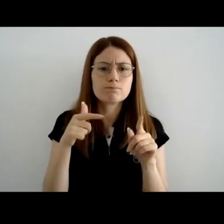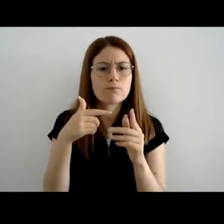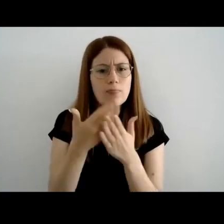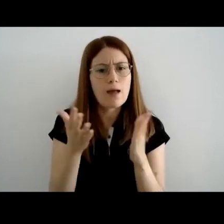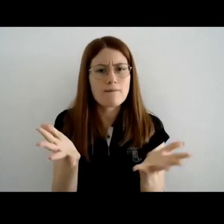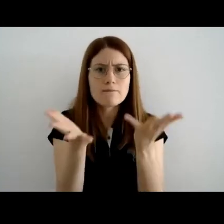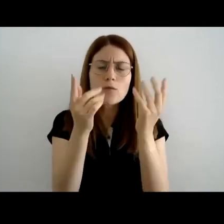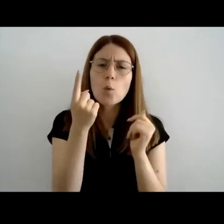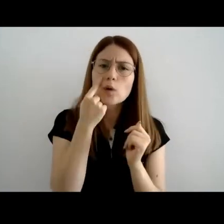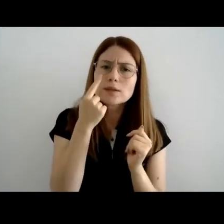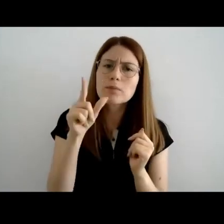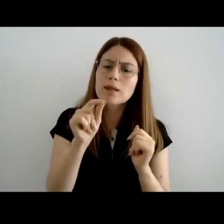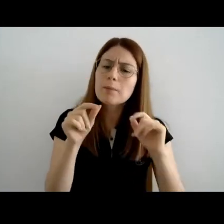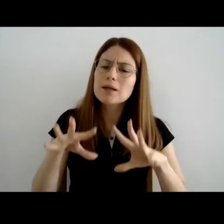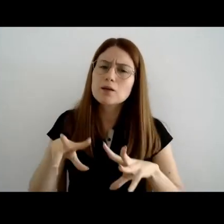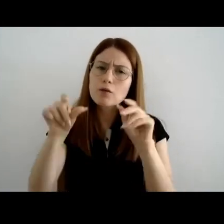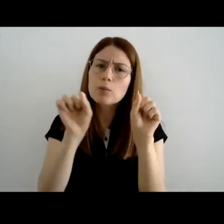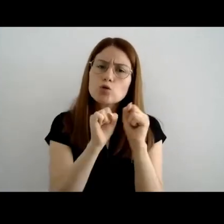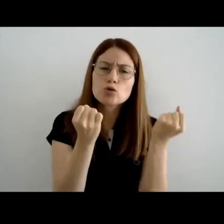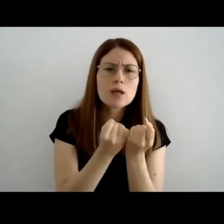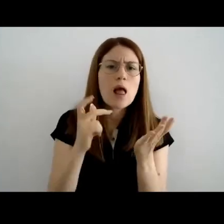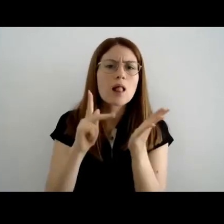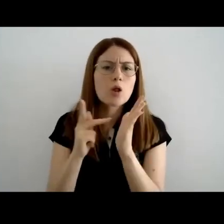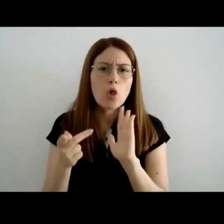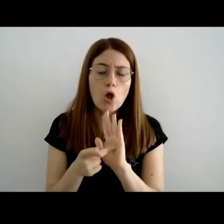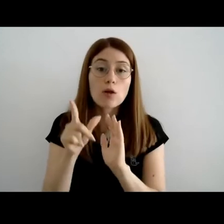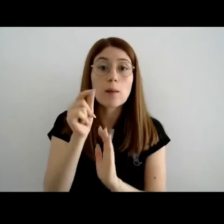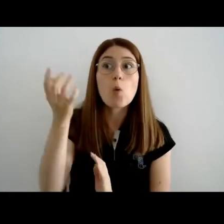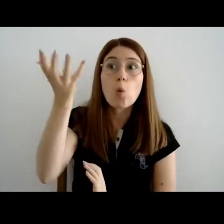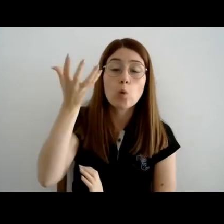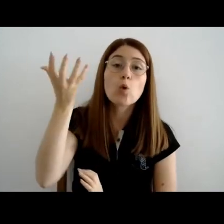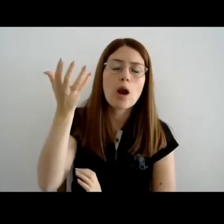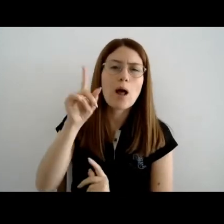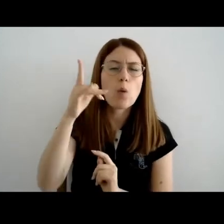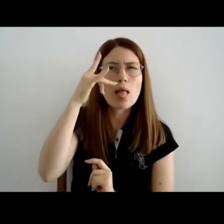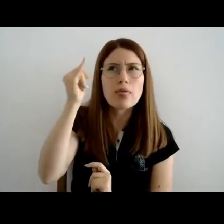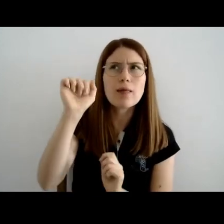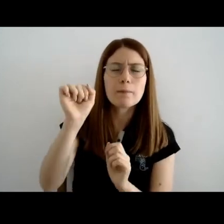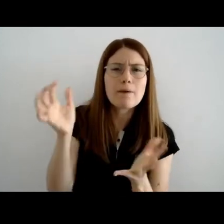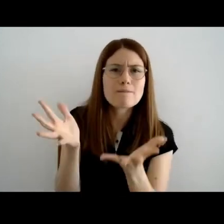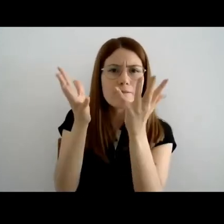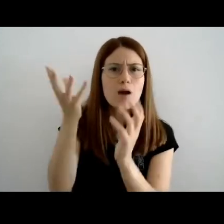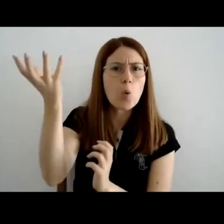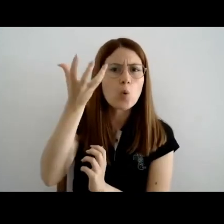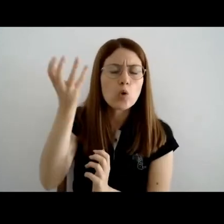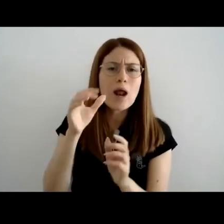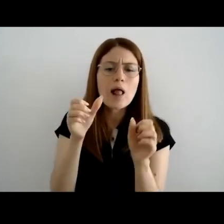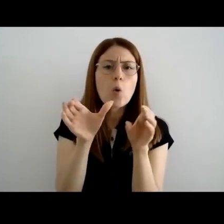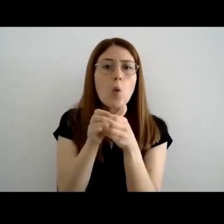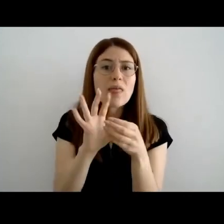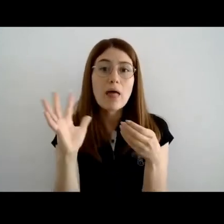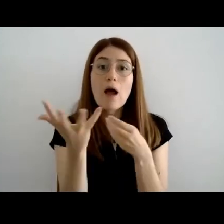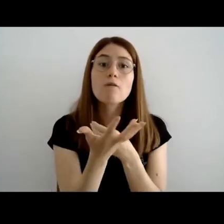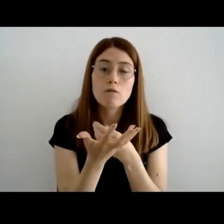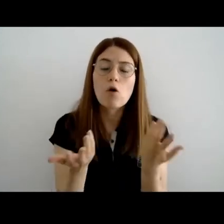conhecimento, do desenvolvimento social, tecnológico e cultural, aqui uma ideia de dinamização cultural da comunidade envolvente,